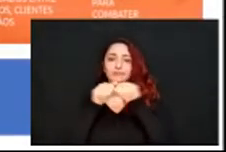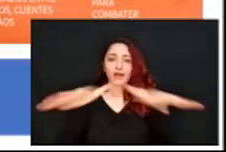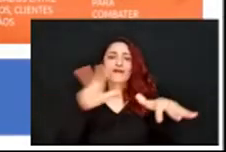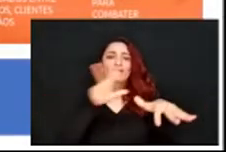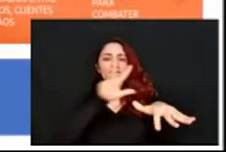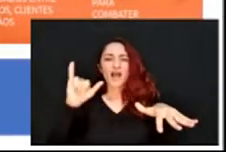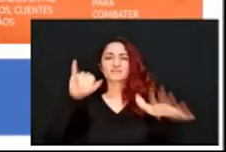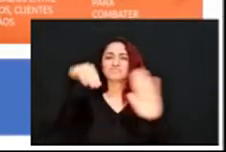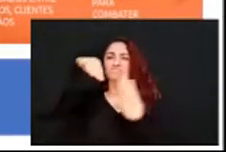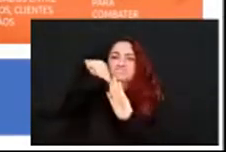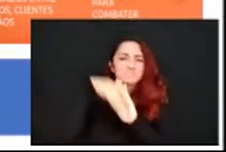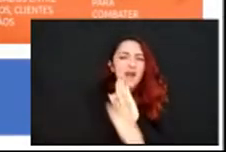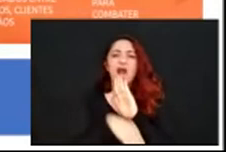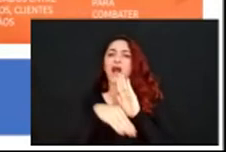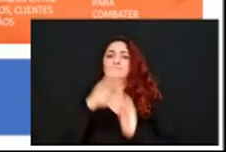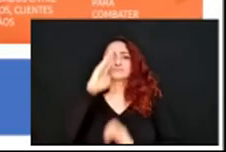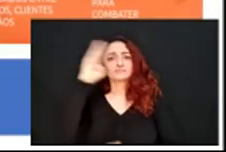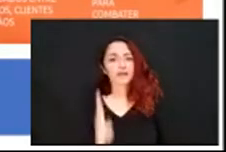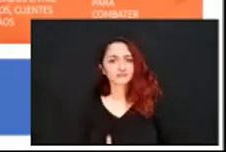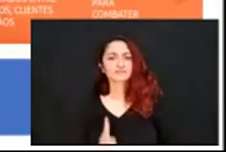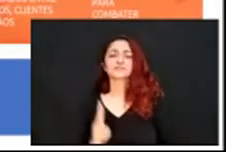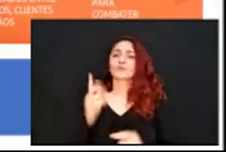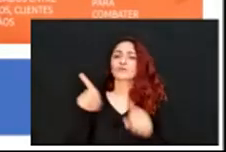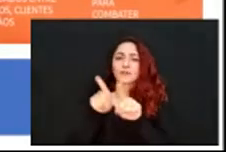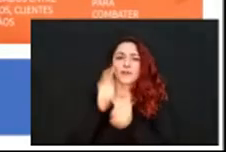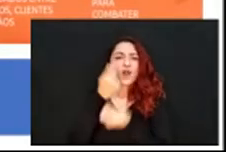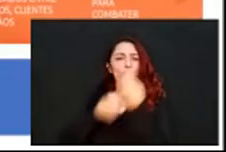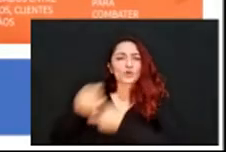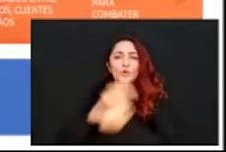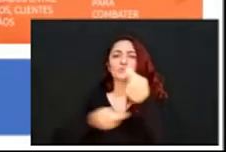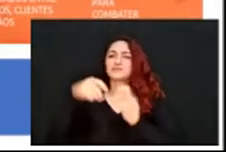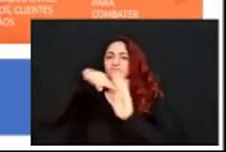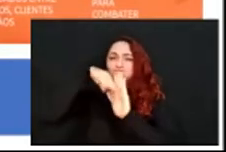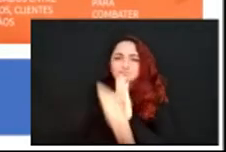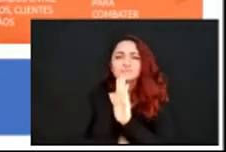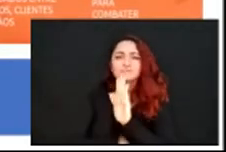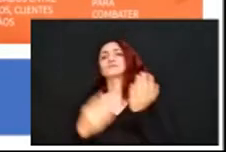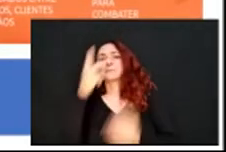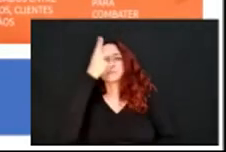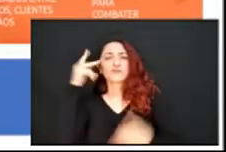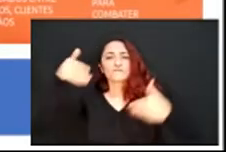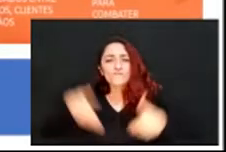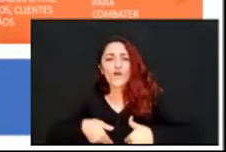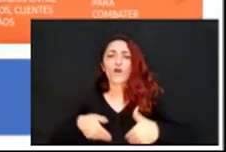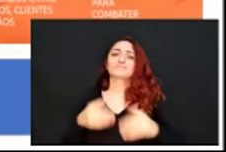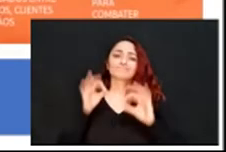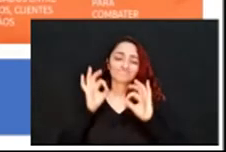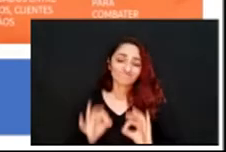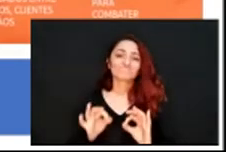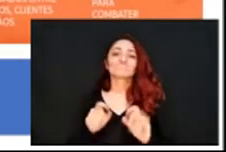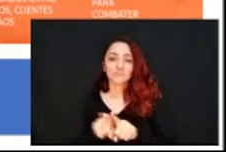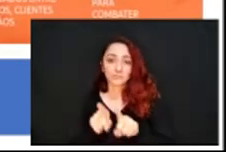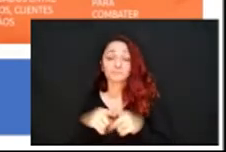o impacto significativo na economia obviamente a falta de comida então nós nos mobilizamos também